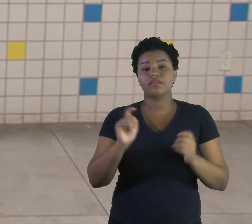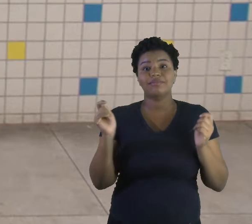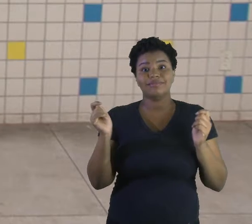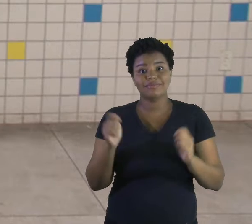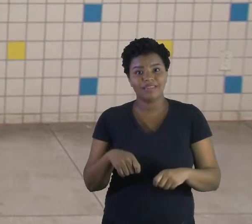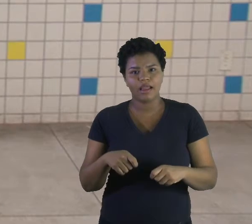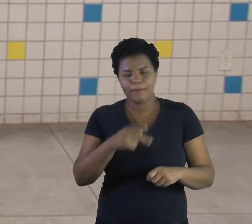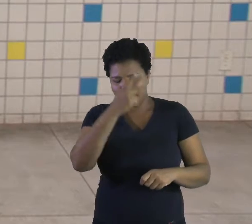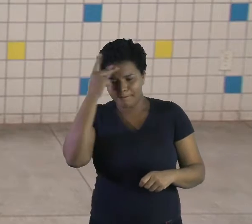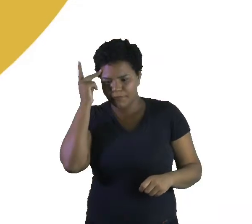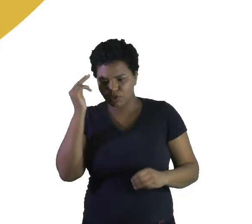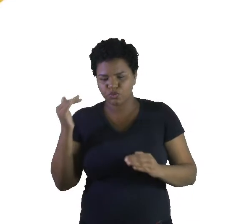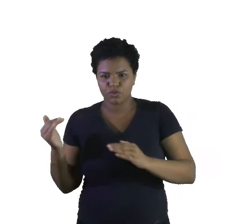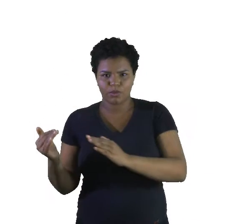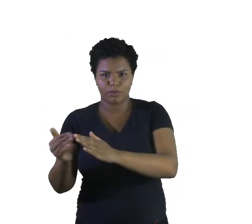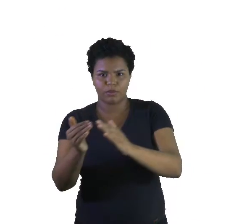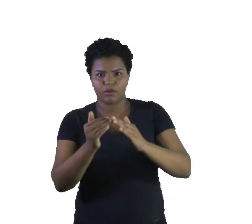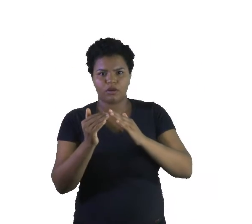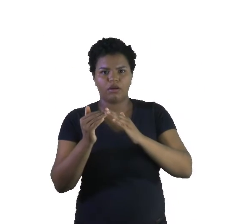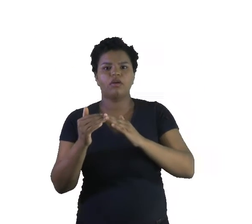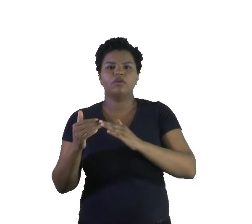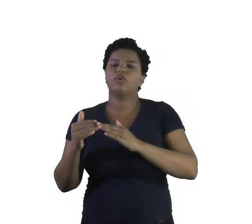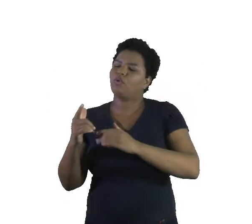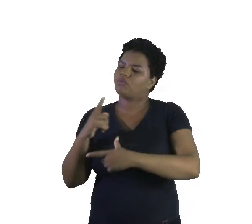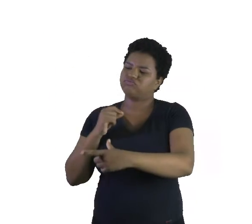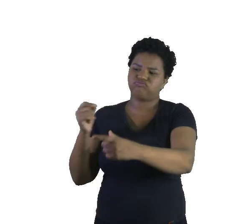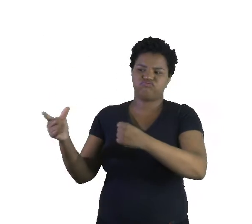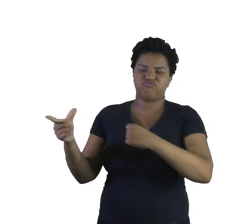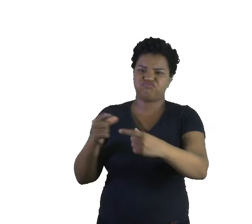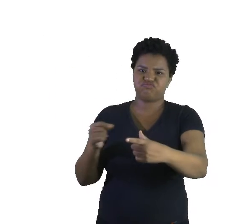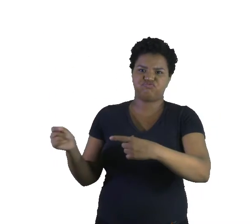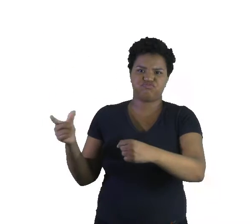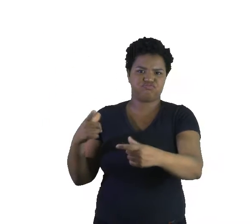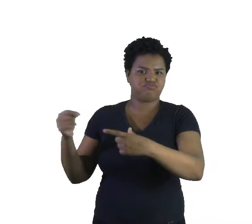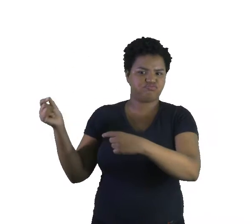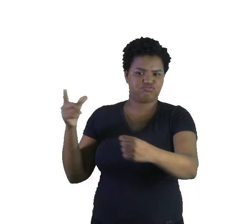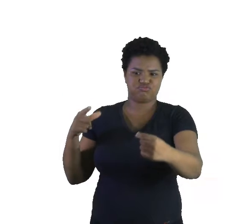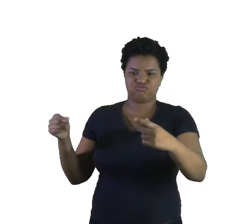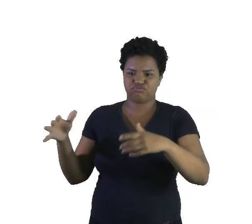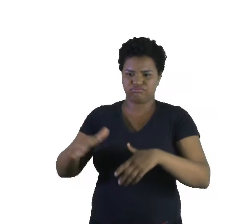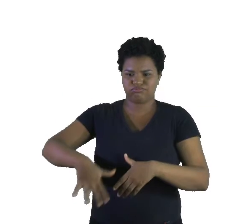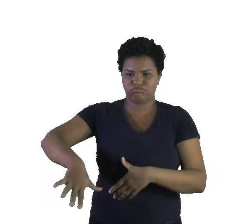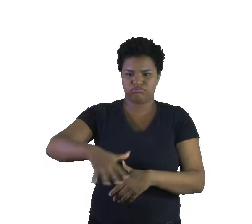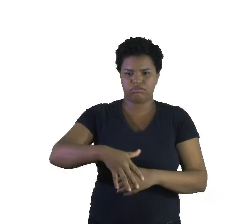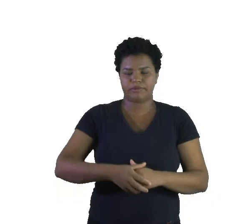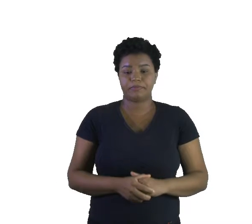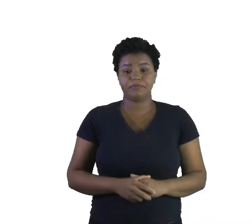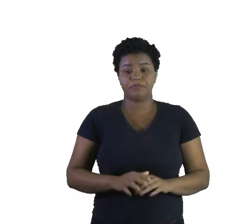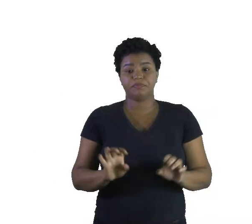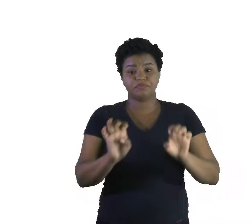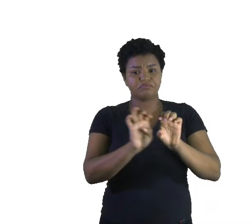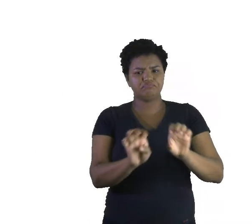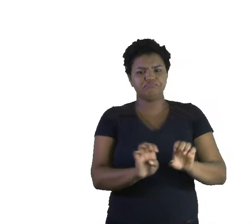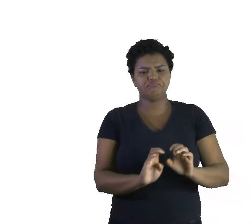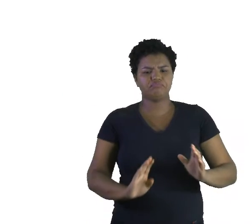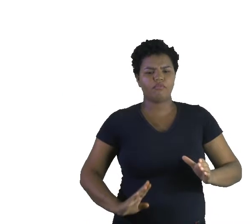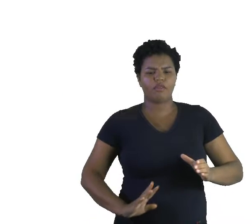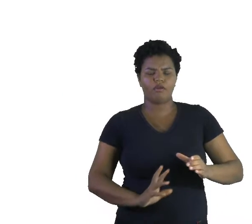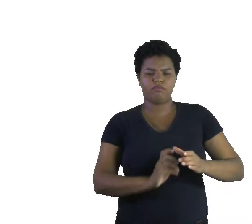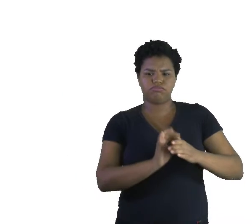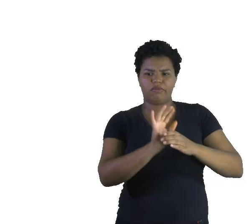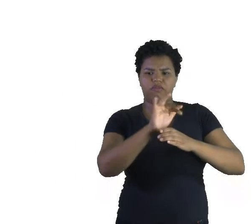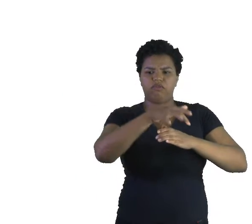né, das pessoas serem evacuadas daquela região. Qual é a estrutura de um vulcão?